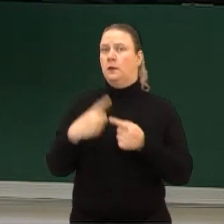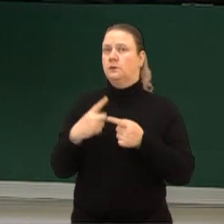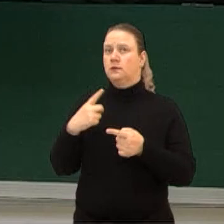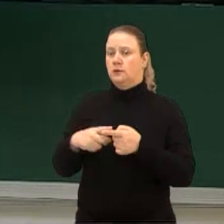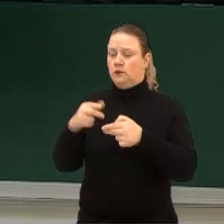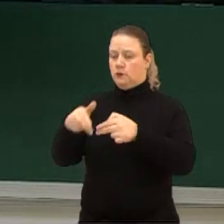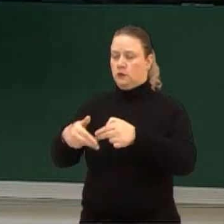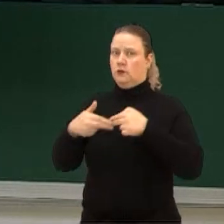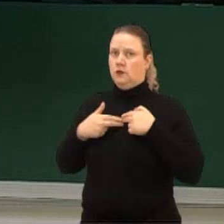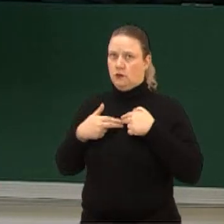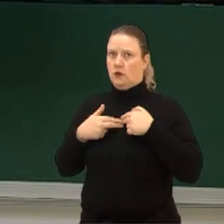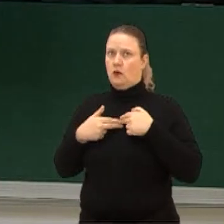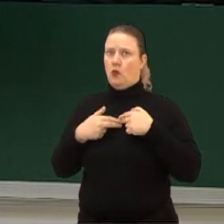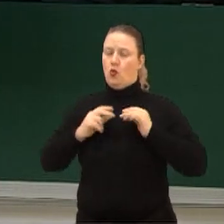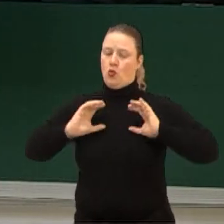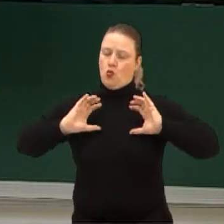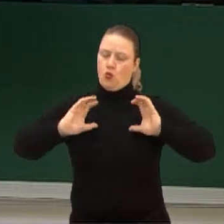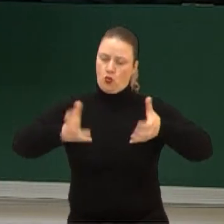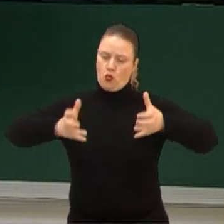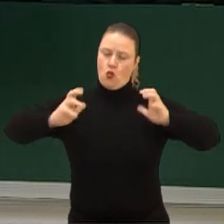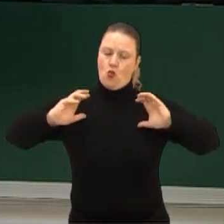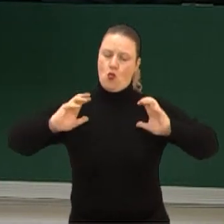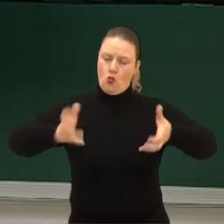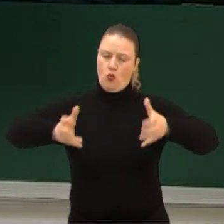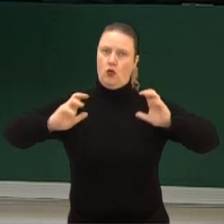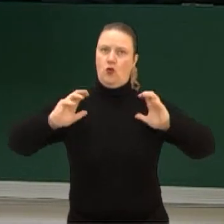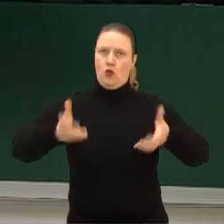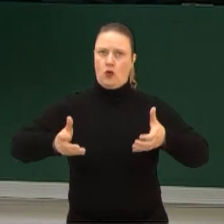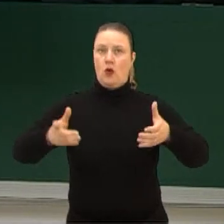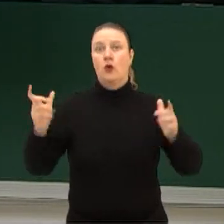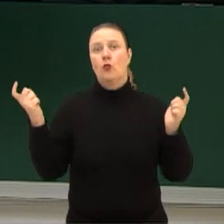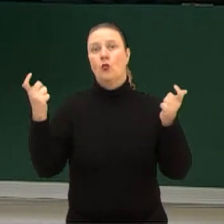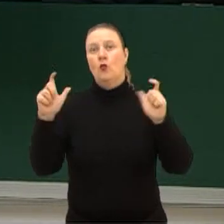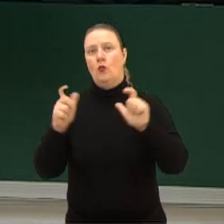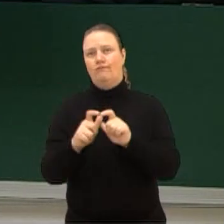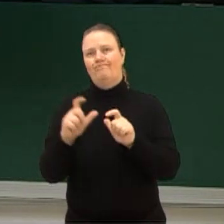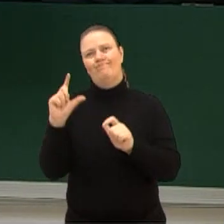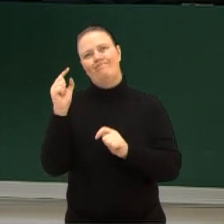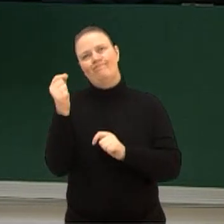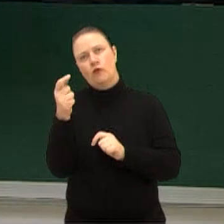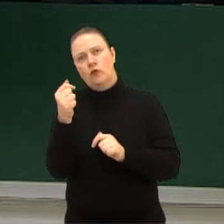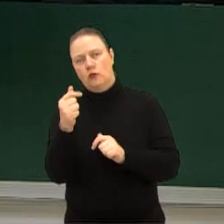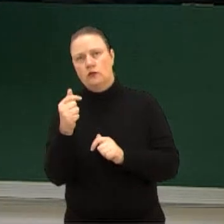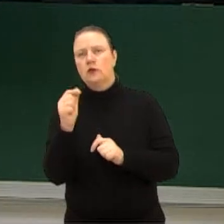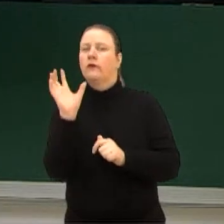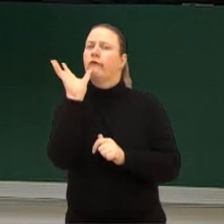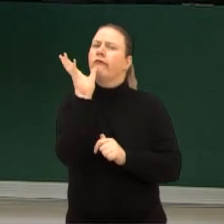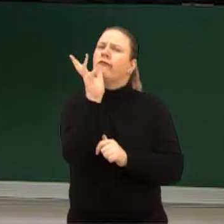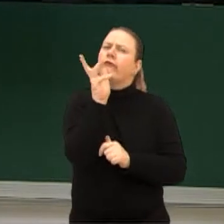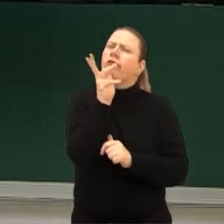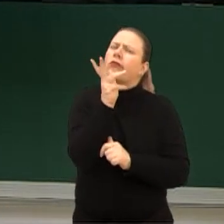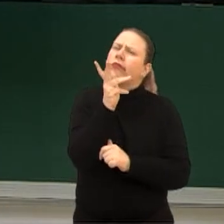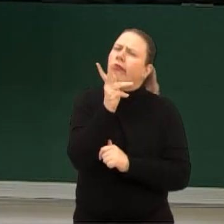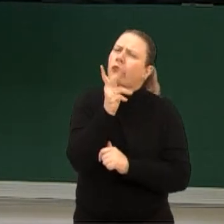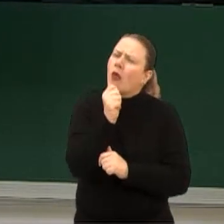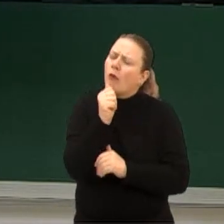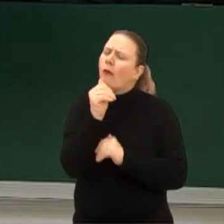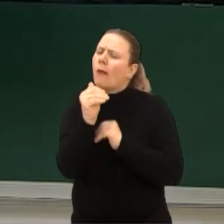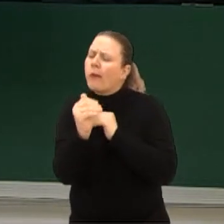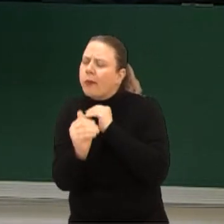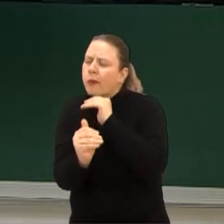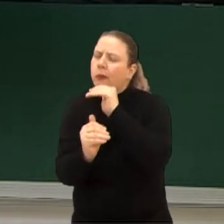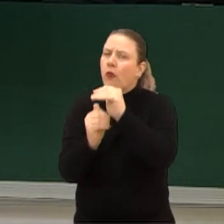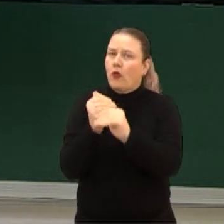obra, menor mecanização. Então, a transformação para a mecanização se deu de maneira mais lenta do que comparado